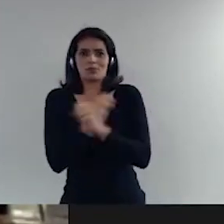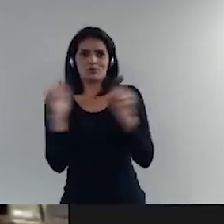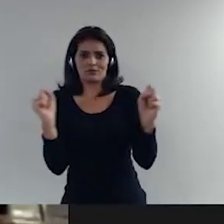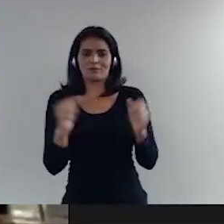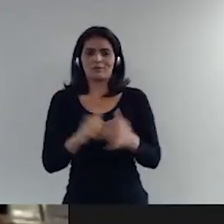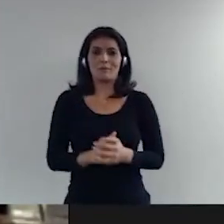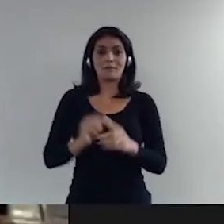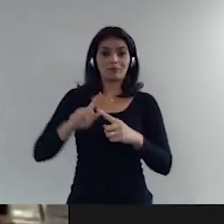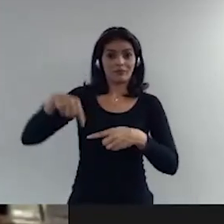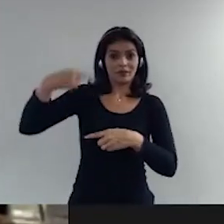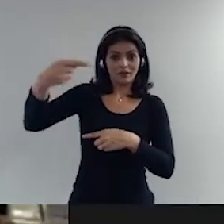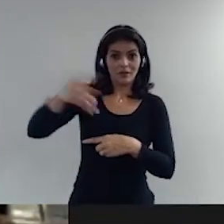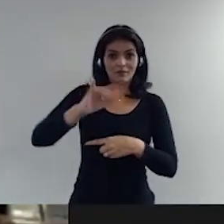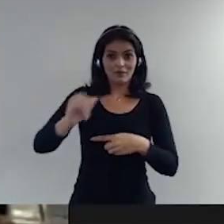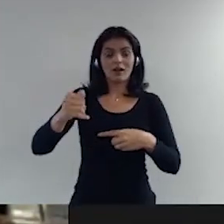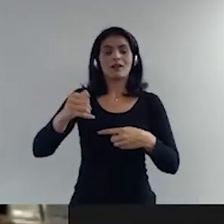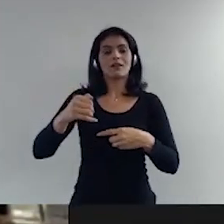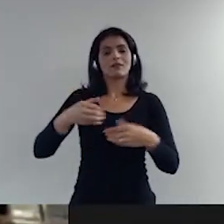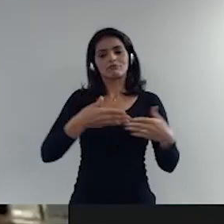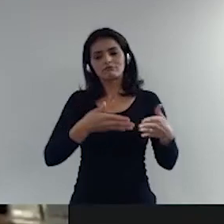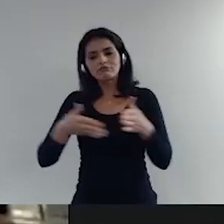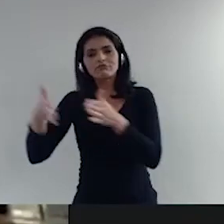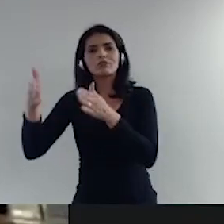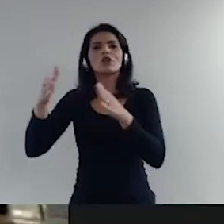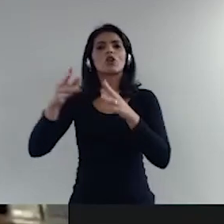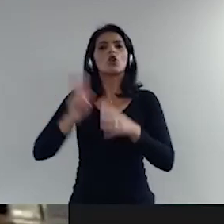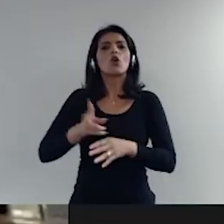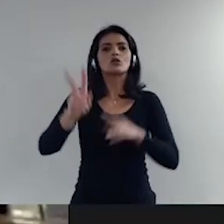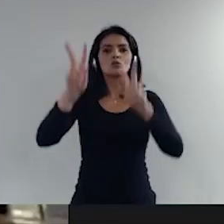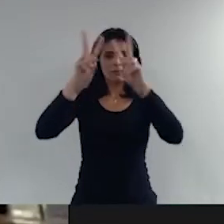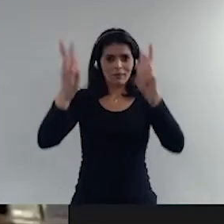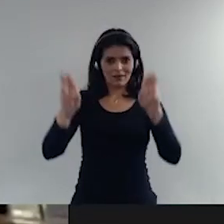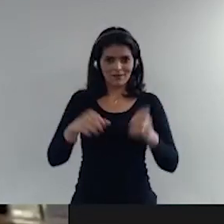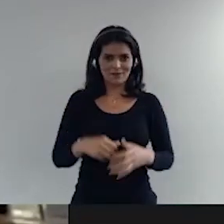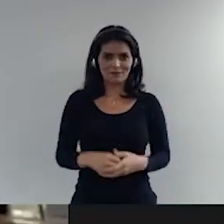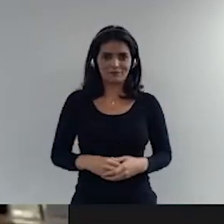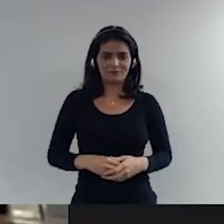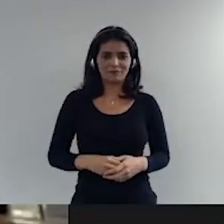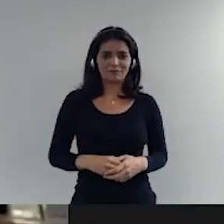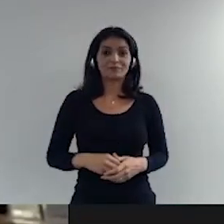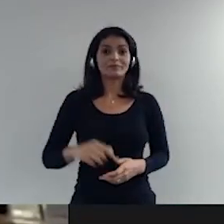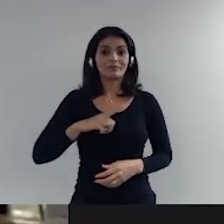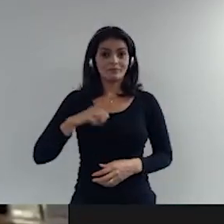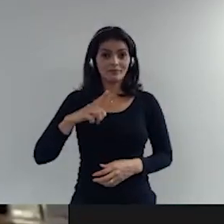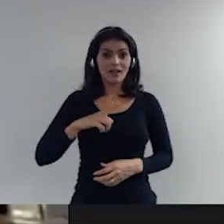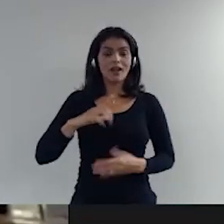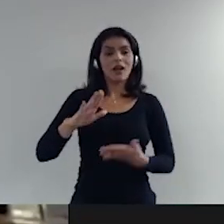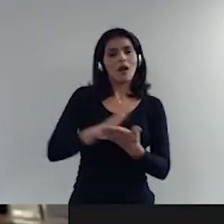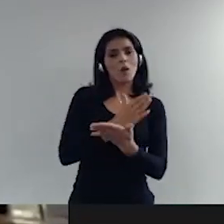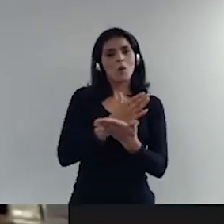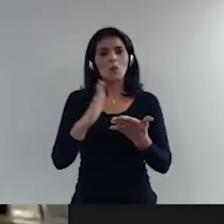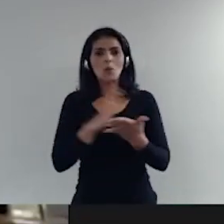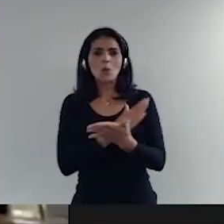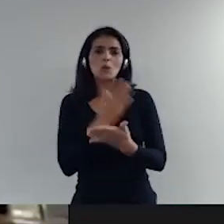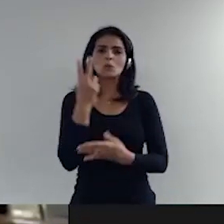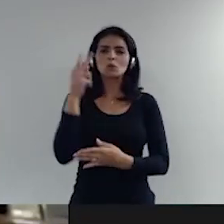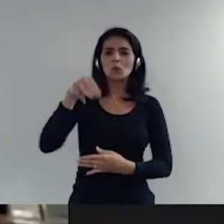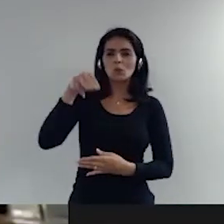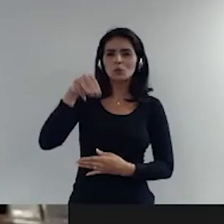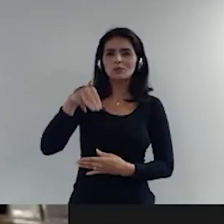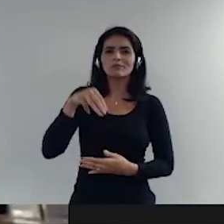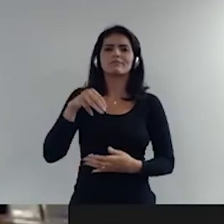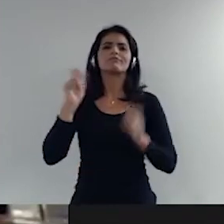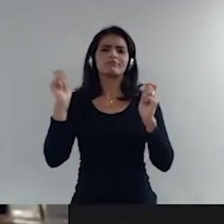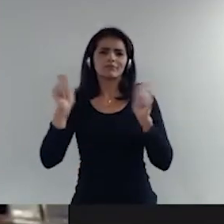a seguir, dos próximos painéis. Ainda temos alguns 2 minutinhos,